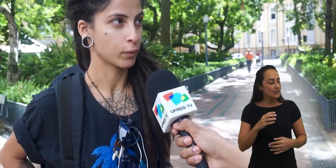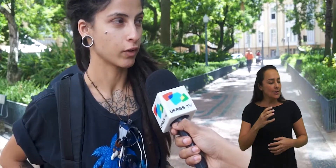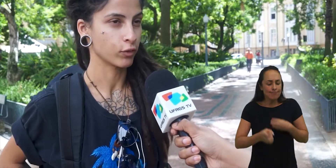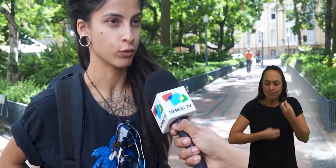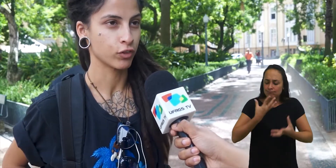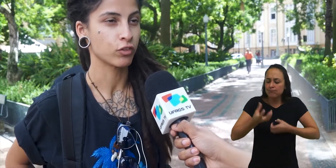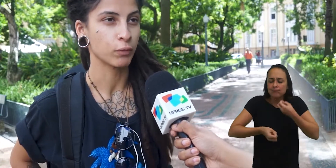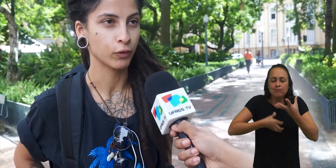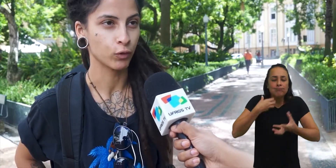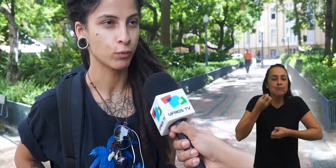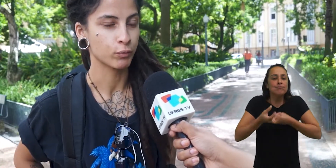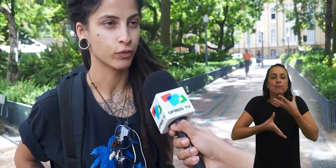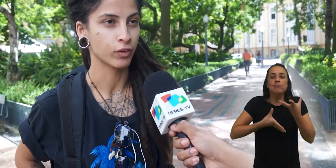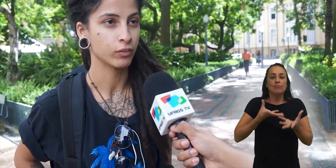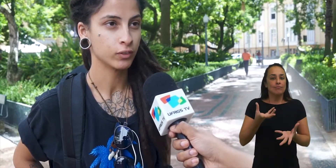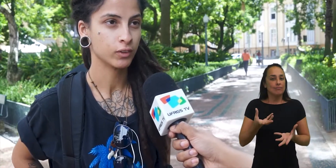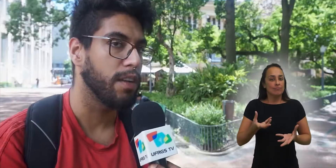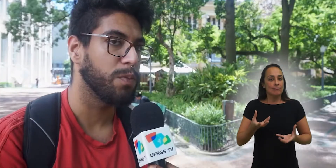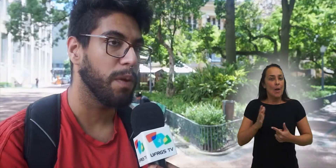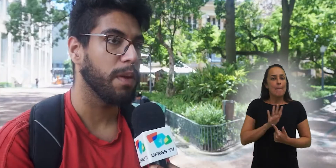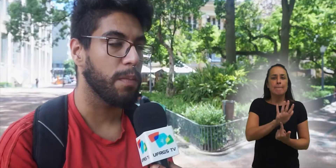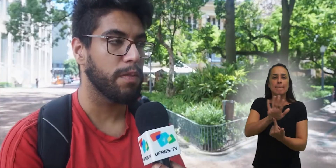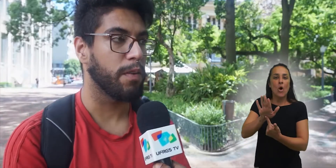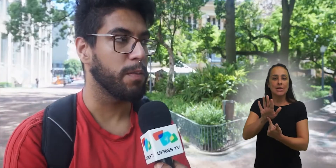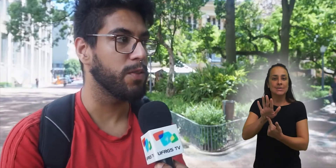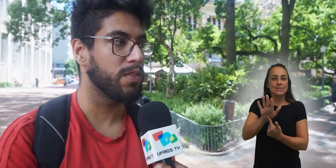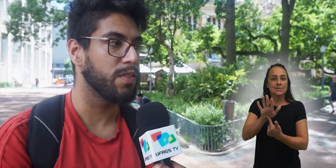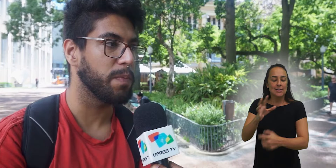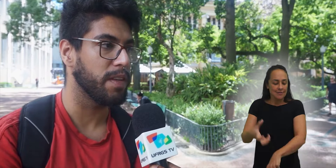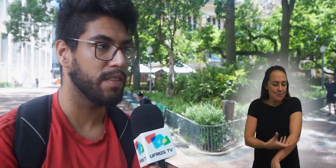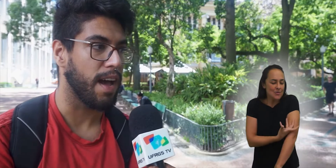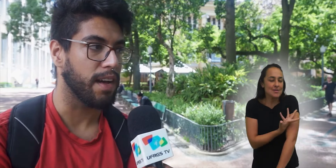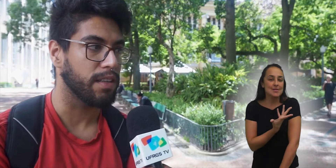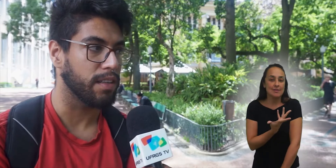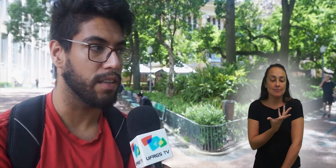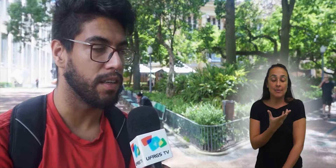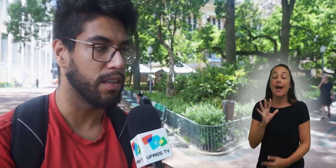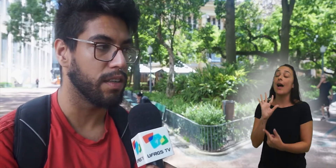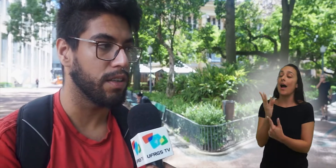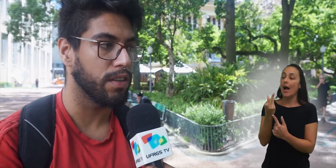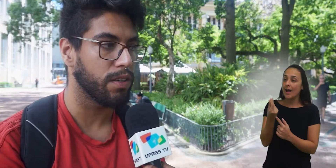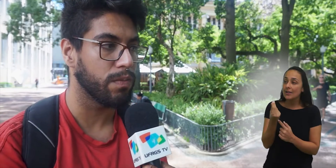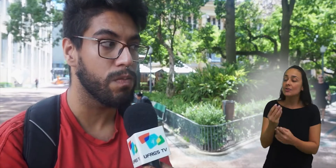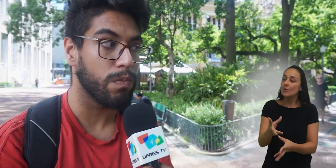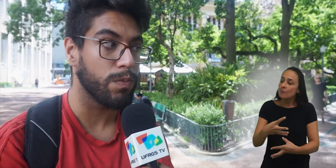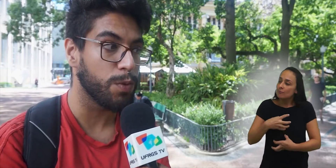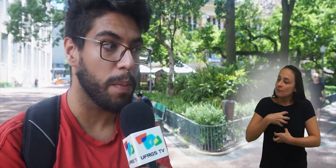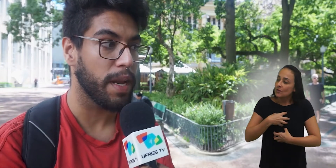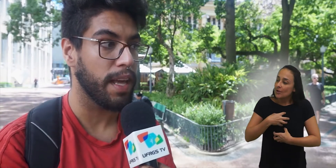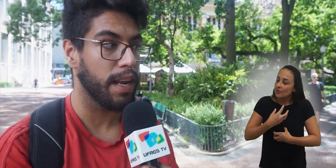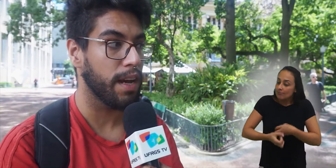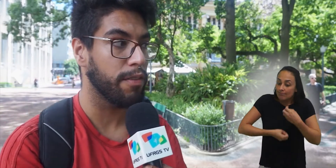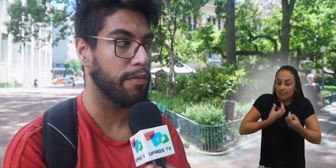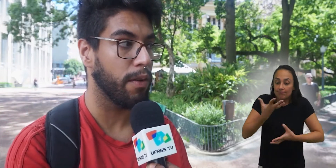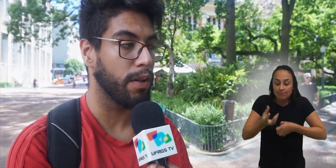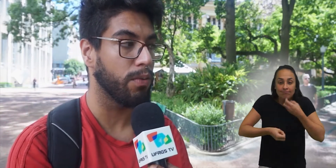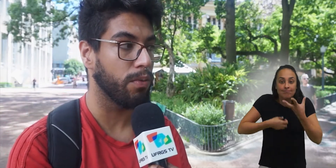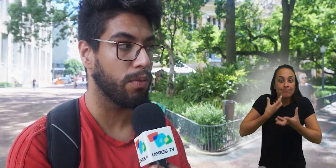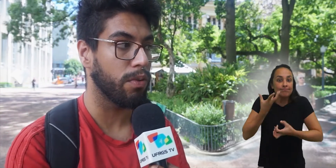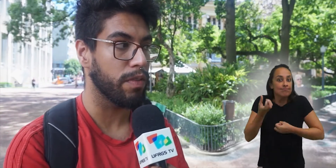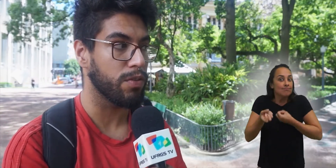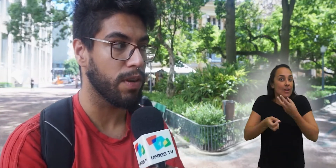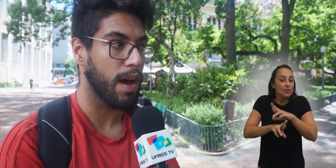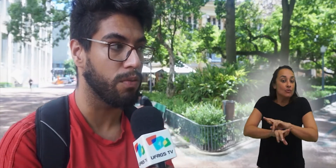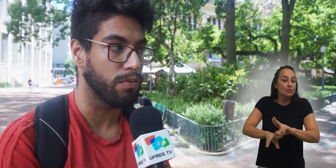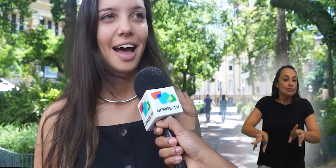tu expressa algum sentimento, alguma emoção. A arte, para mim, é uma forma de se expressar de uma maneira fora